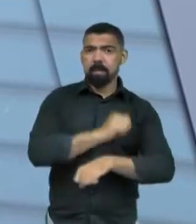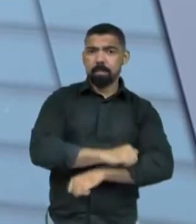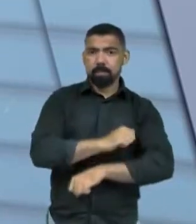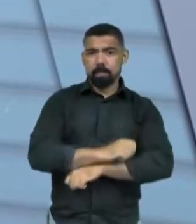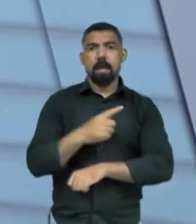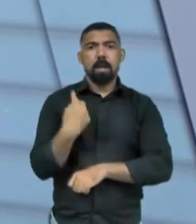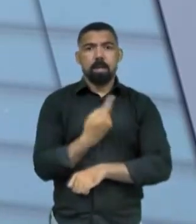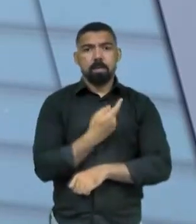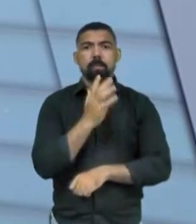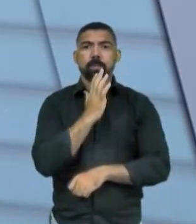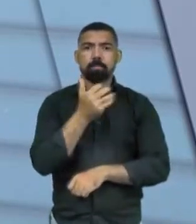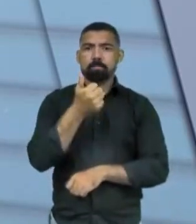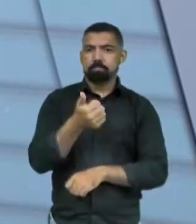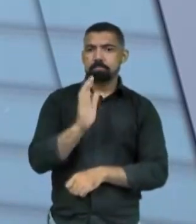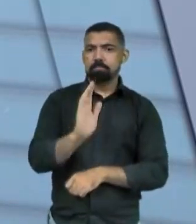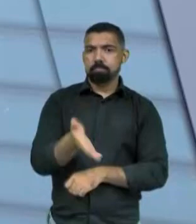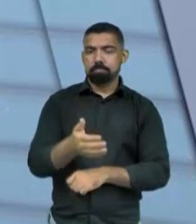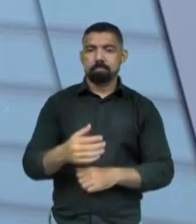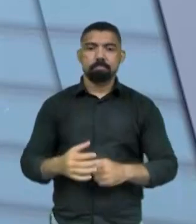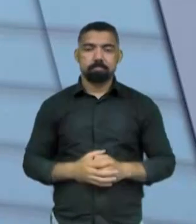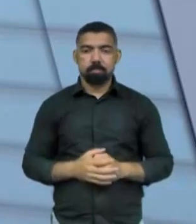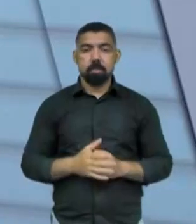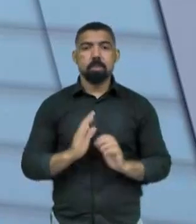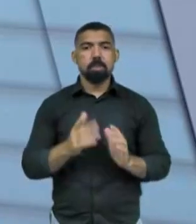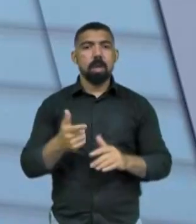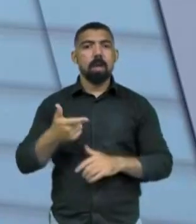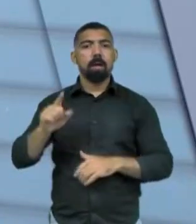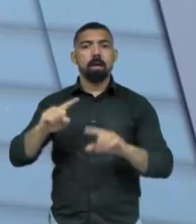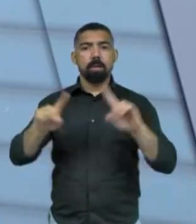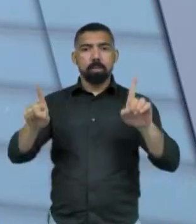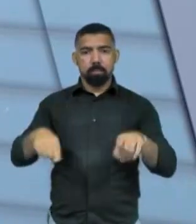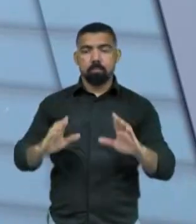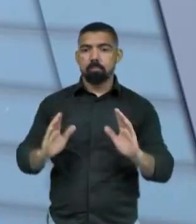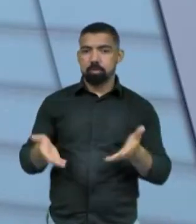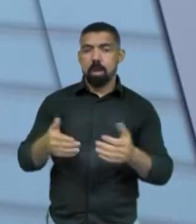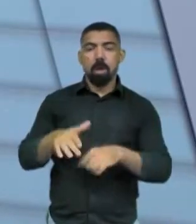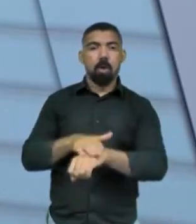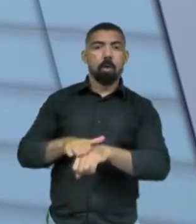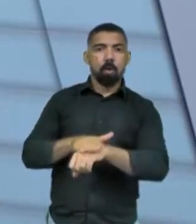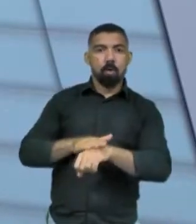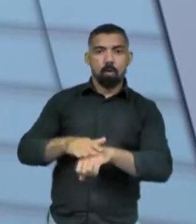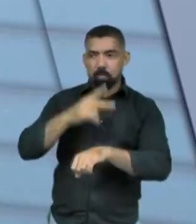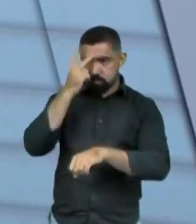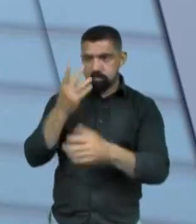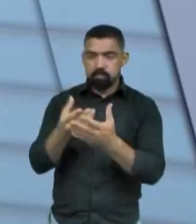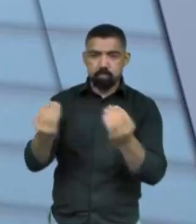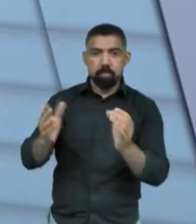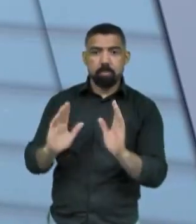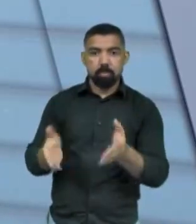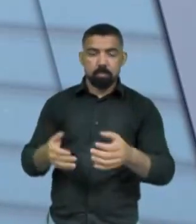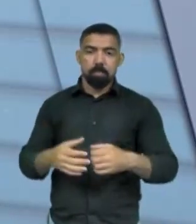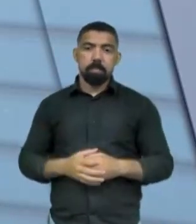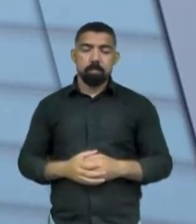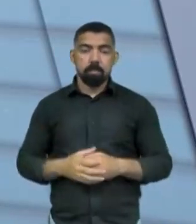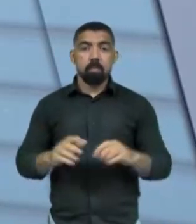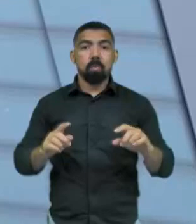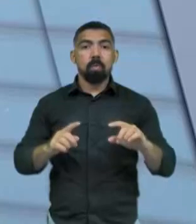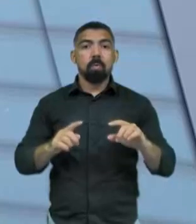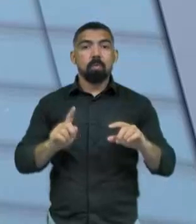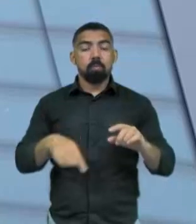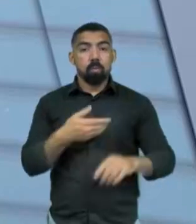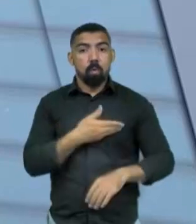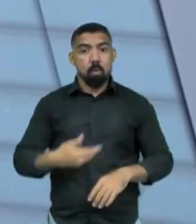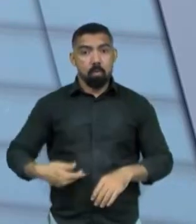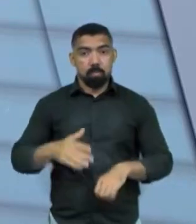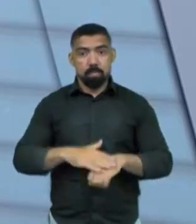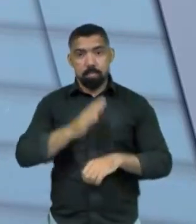gente já conhece bem como ela funciona, porque eu já fiz outros programas desde que ela foi lançada no governo do governador